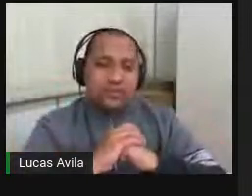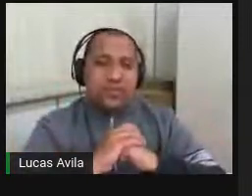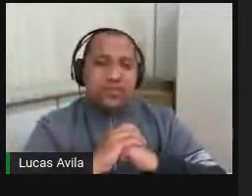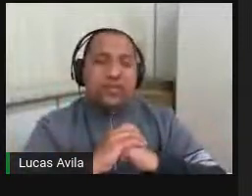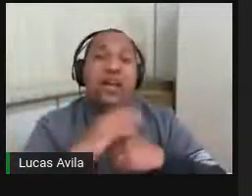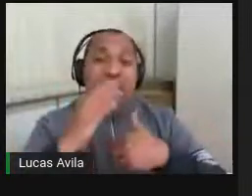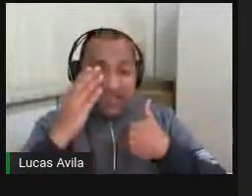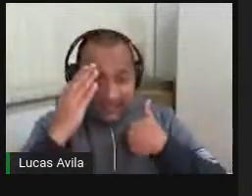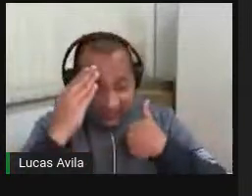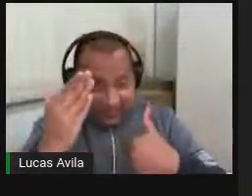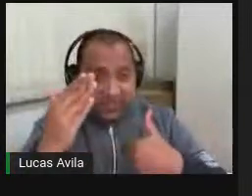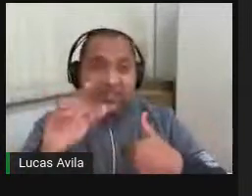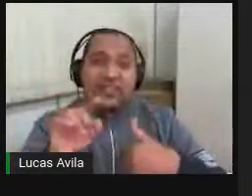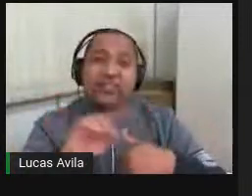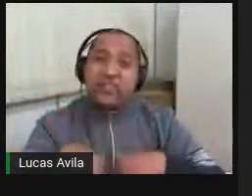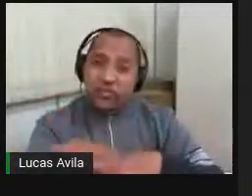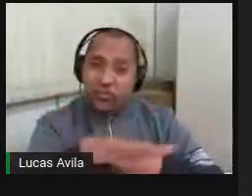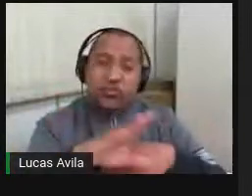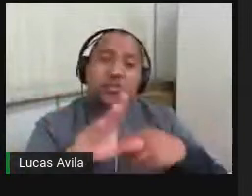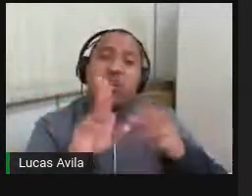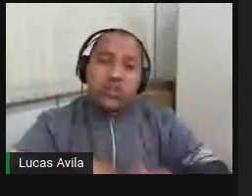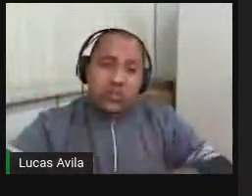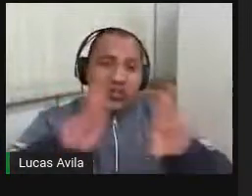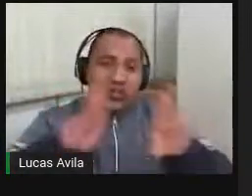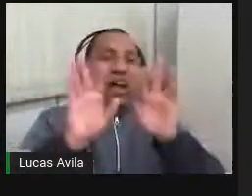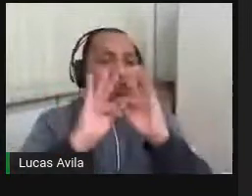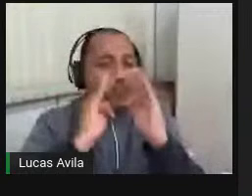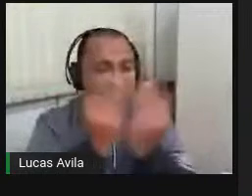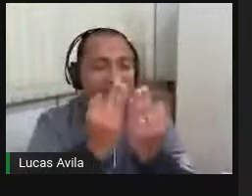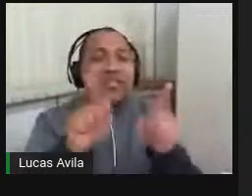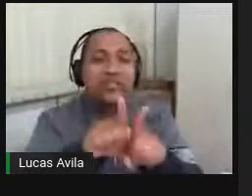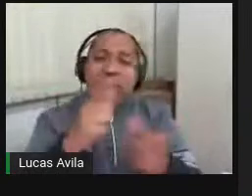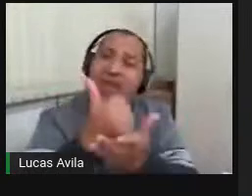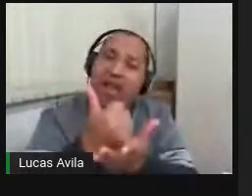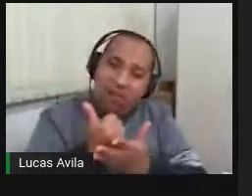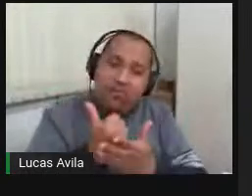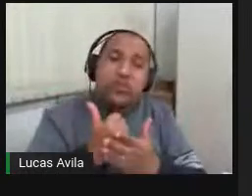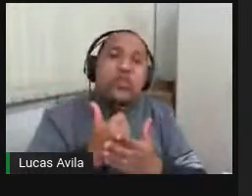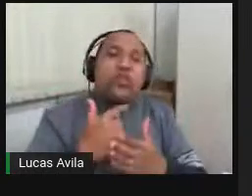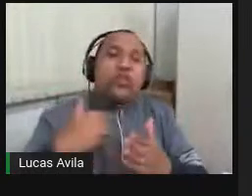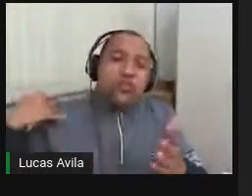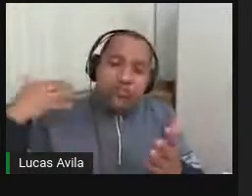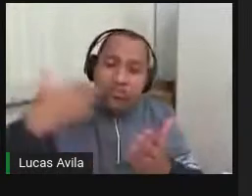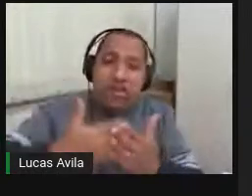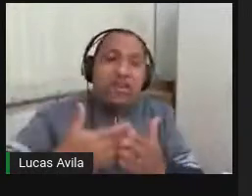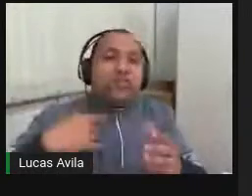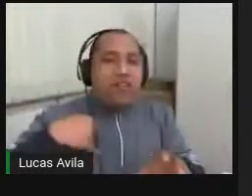Obrigada, obrigada, universidade, minha família e a todos que me apoiaram durante a graduação.